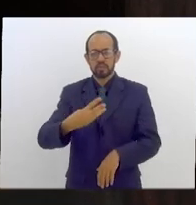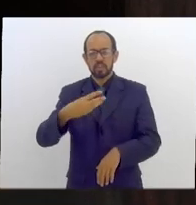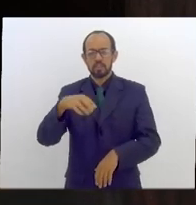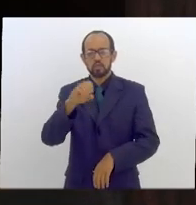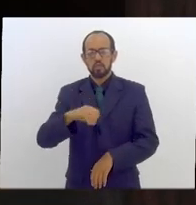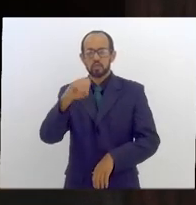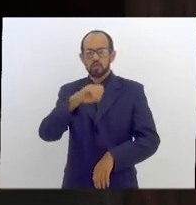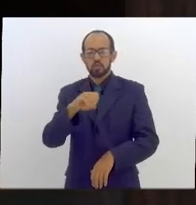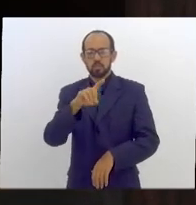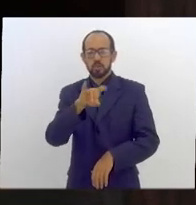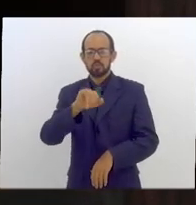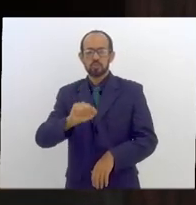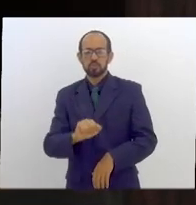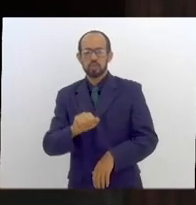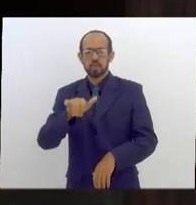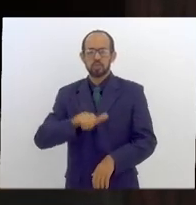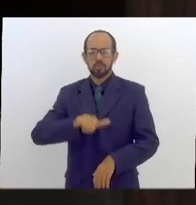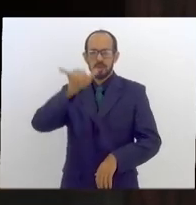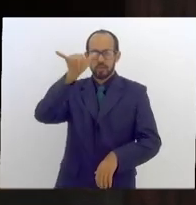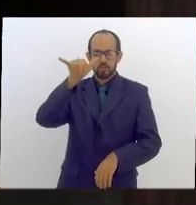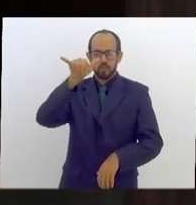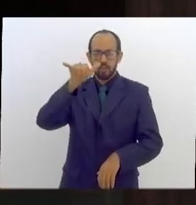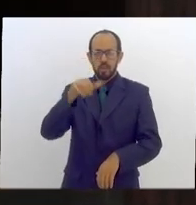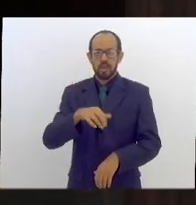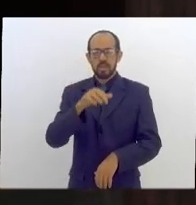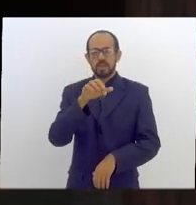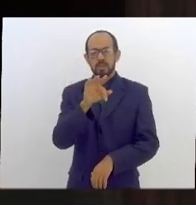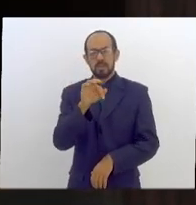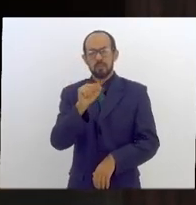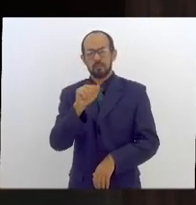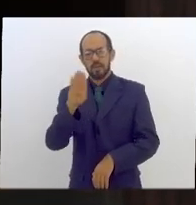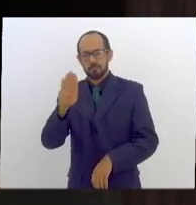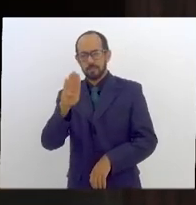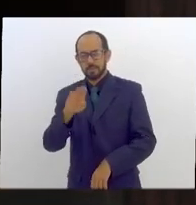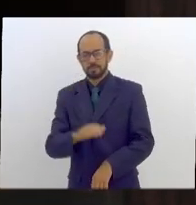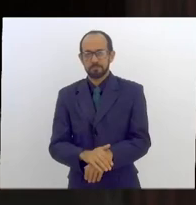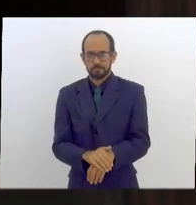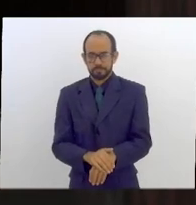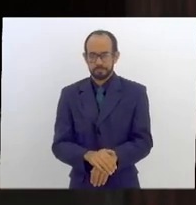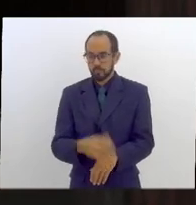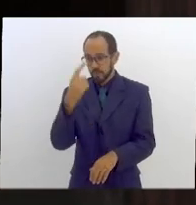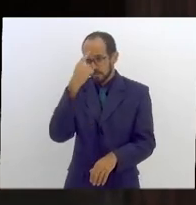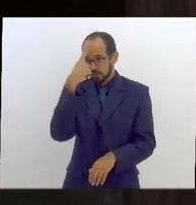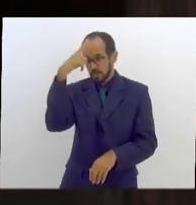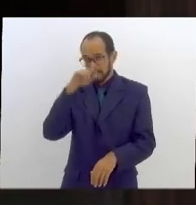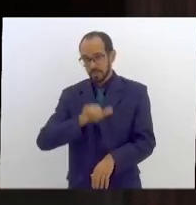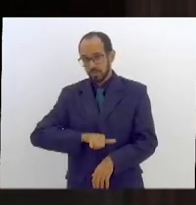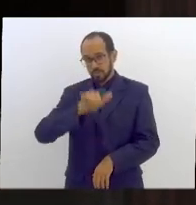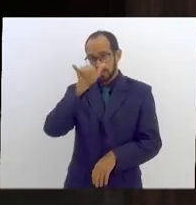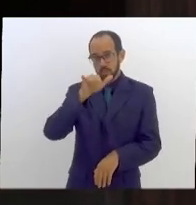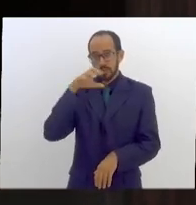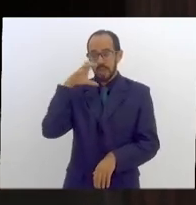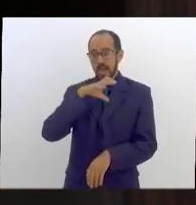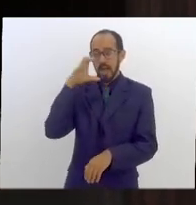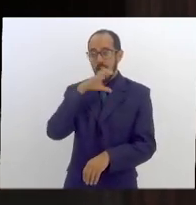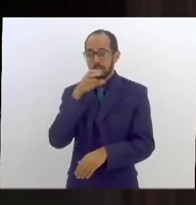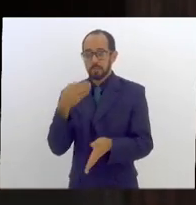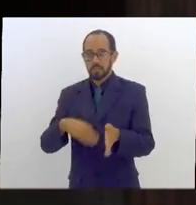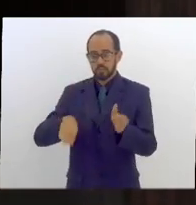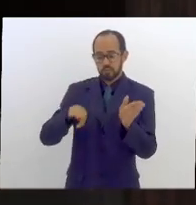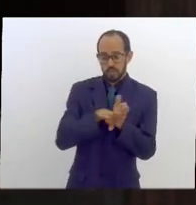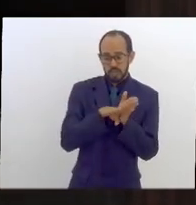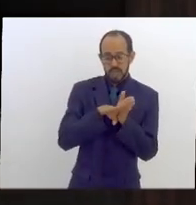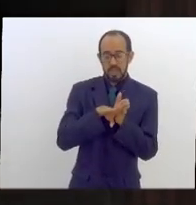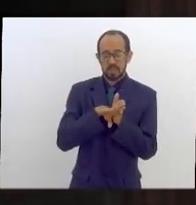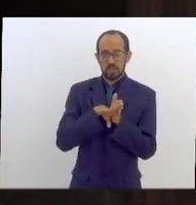Aviador e da Força Aérea Brasileira. A partir da invenção do avião e da rápida chegada de vários exemplares ao